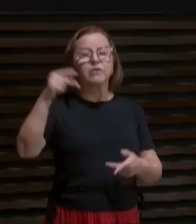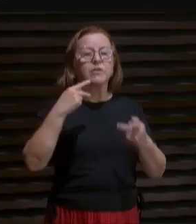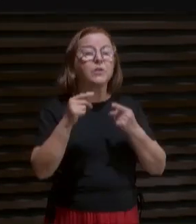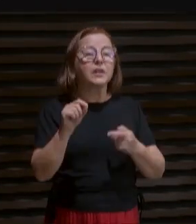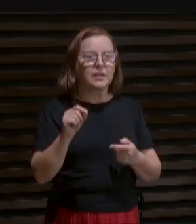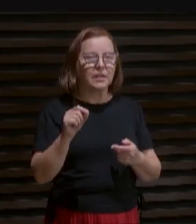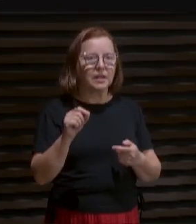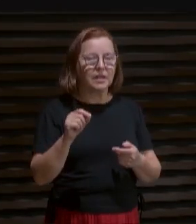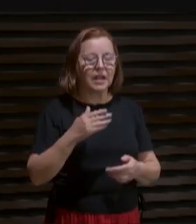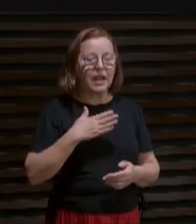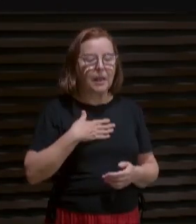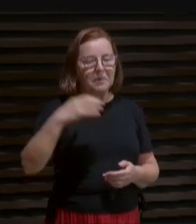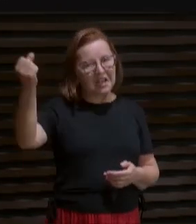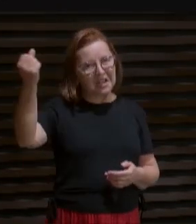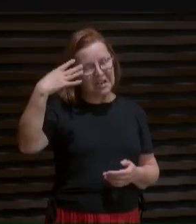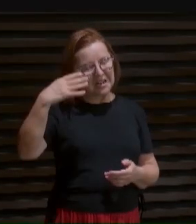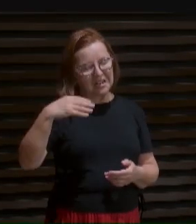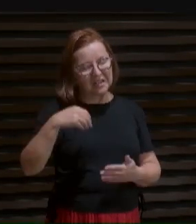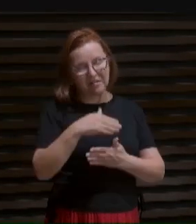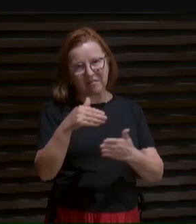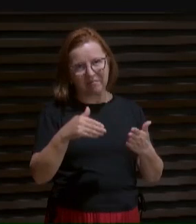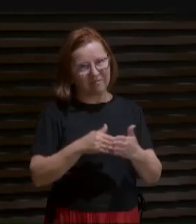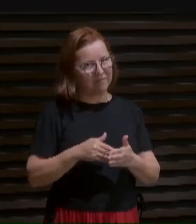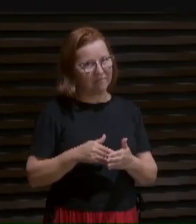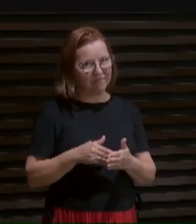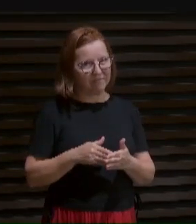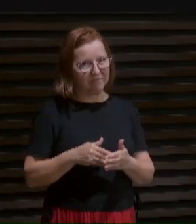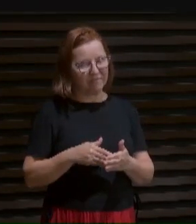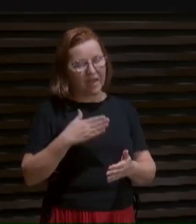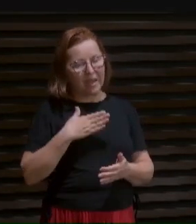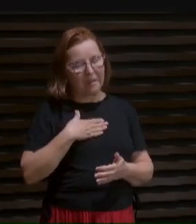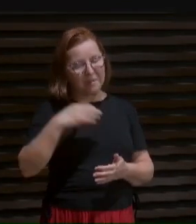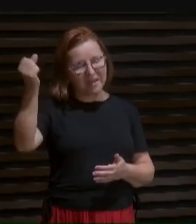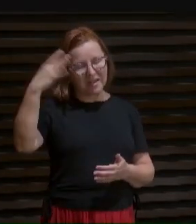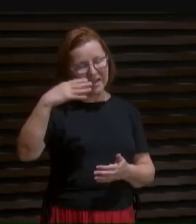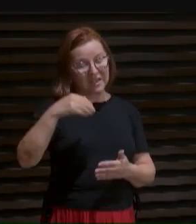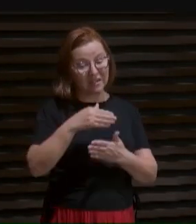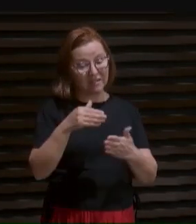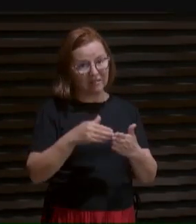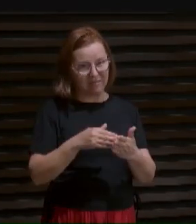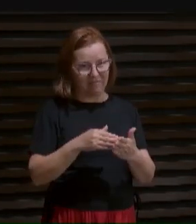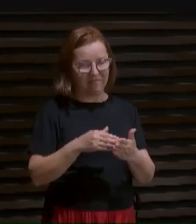é suficiente. A minha graça te basta.